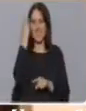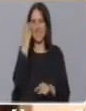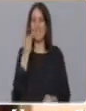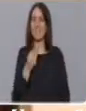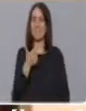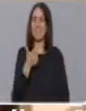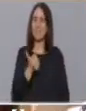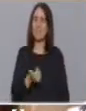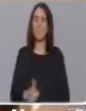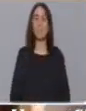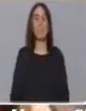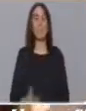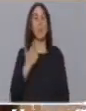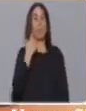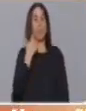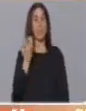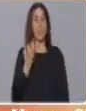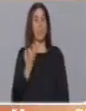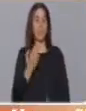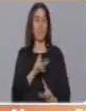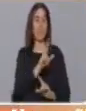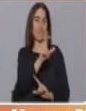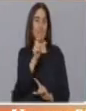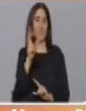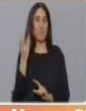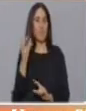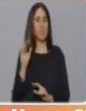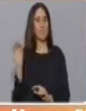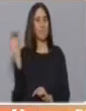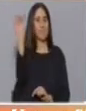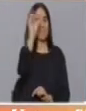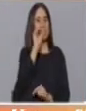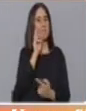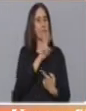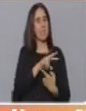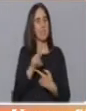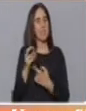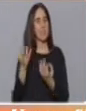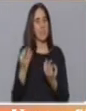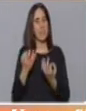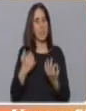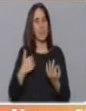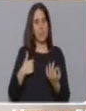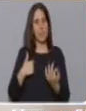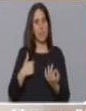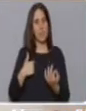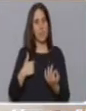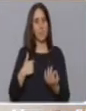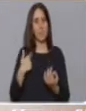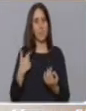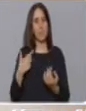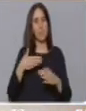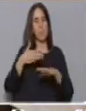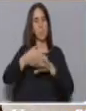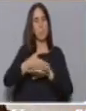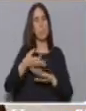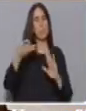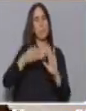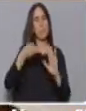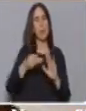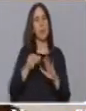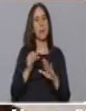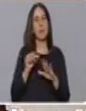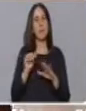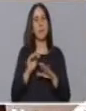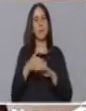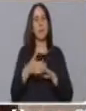sinal. Olha, andei por aí, fui, visitei muitos sítios, eu fiz... O barco onde eu estava fazia mais Caraíbas, portanto ia